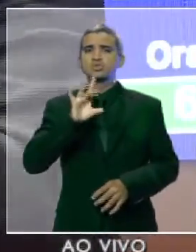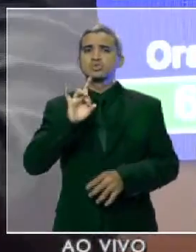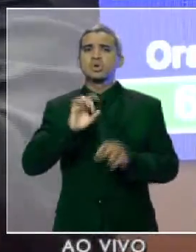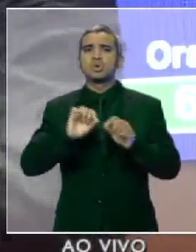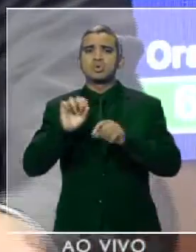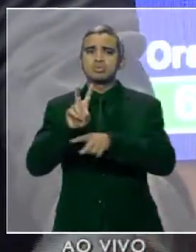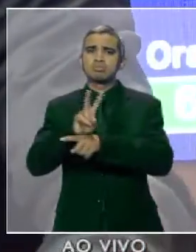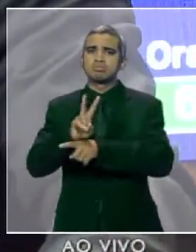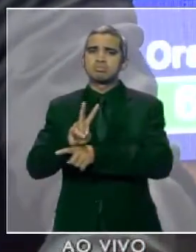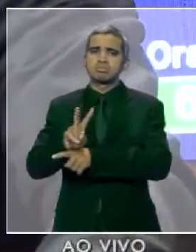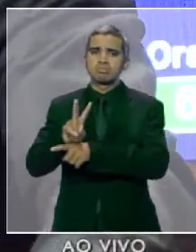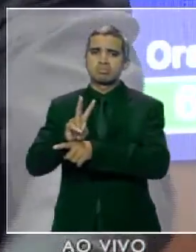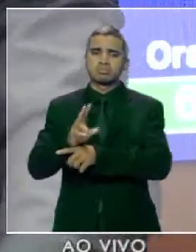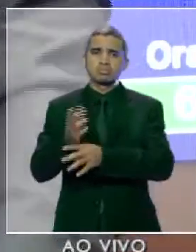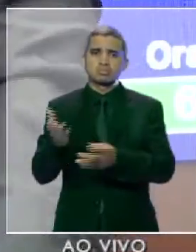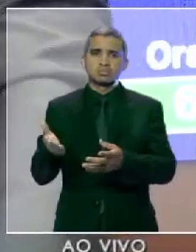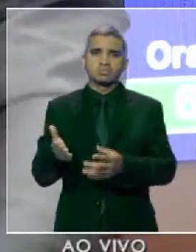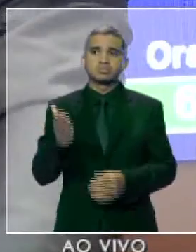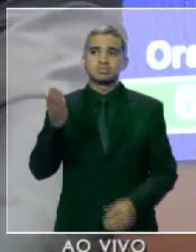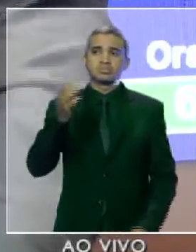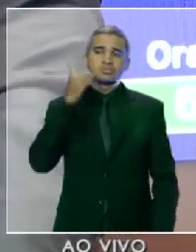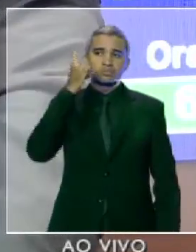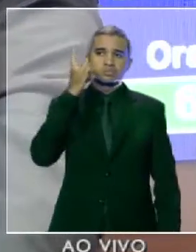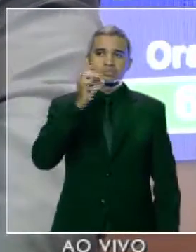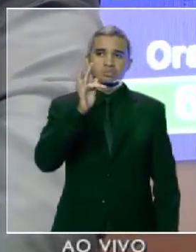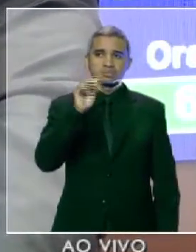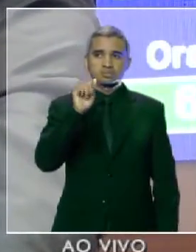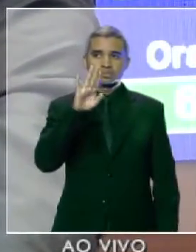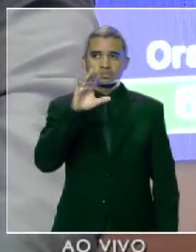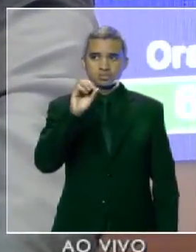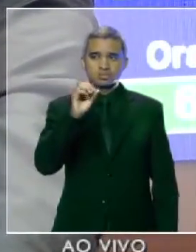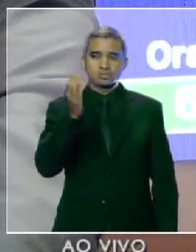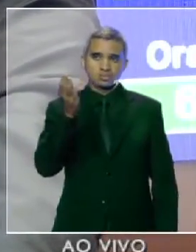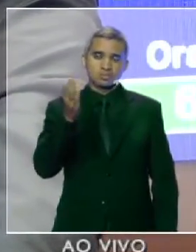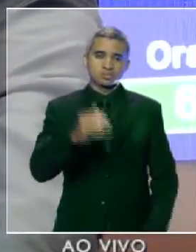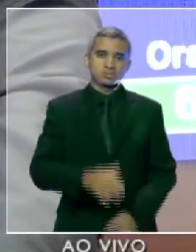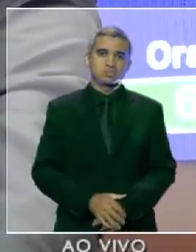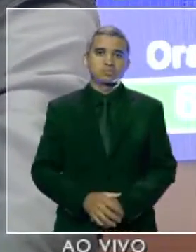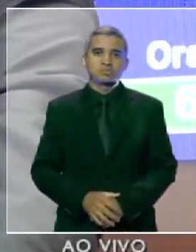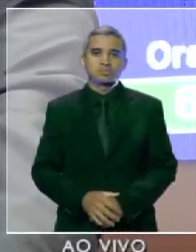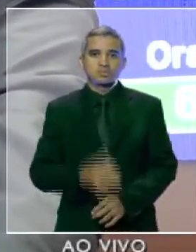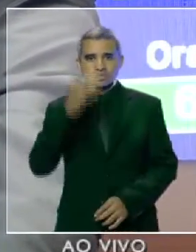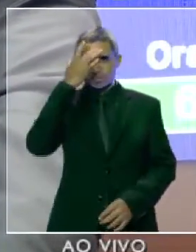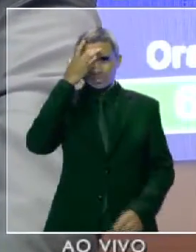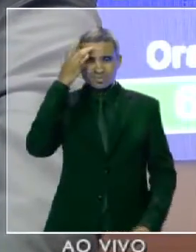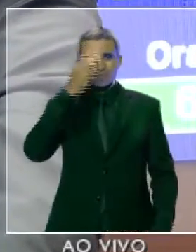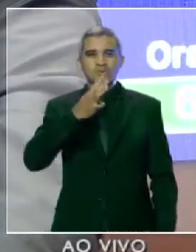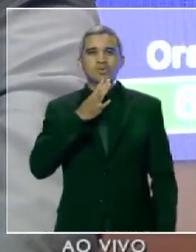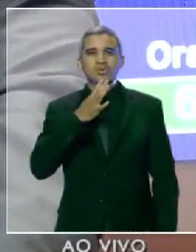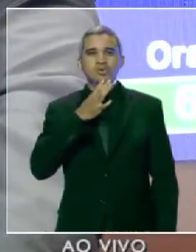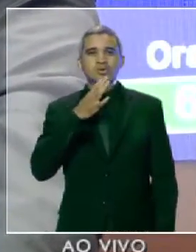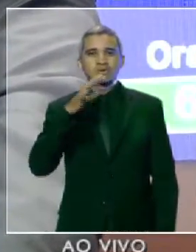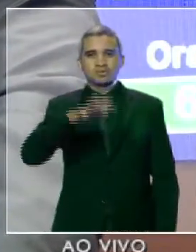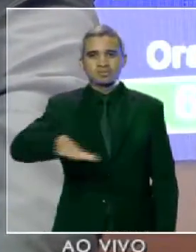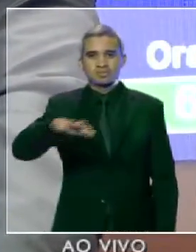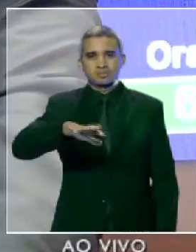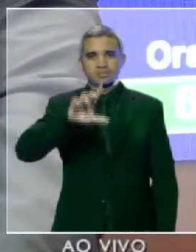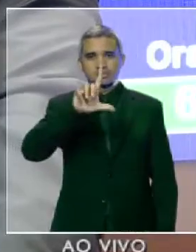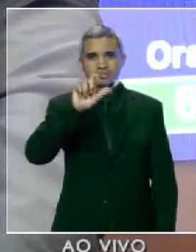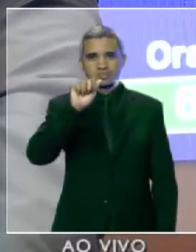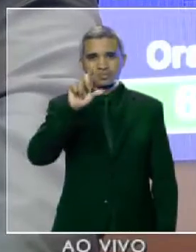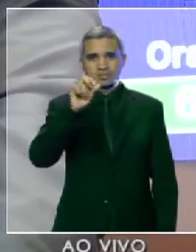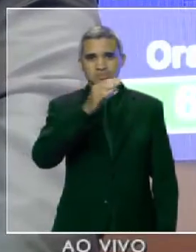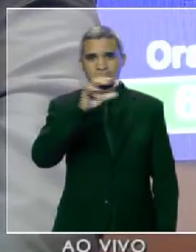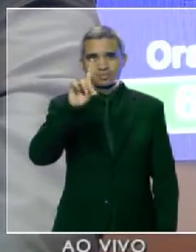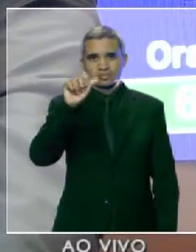conceda uma parte depois. Pois não, deputado Fábio. Quem conhece a política lá em Lago da Pedra já sabe que isso é comum acontecer lá. Inclusive,